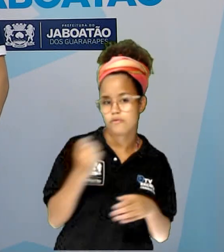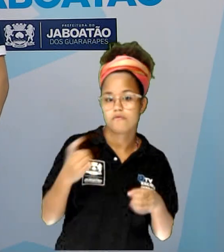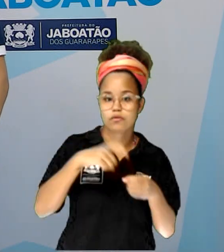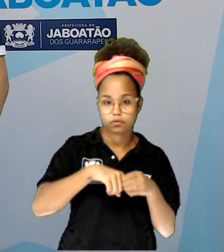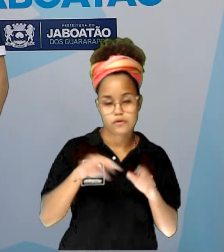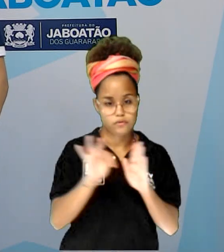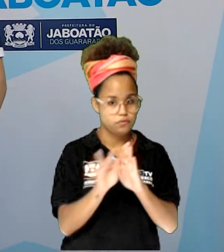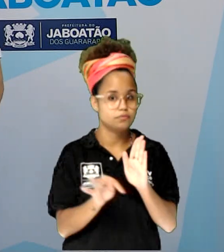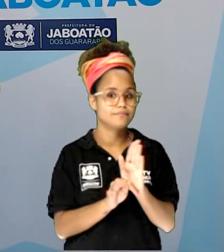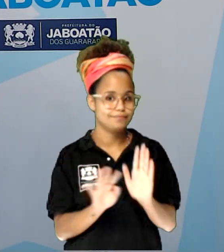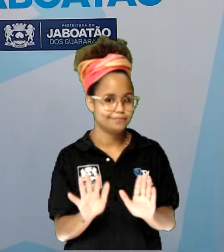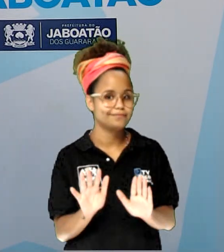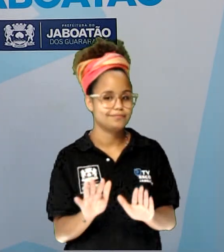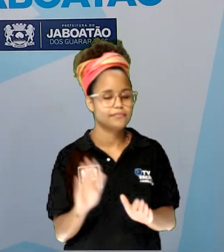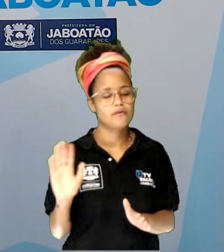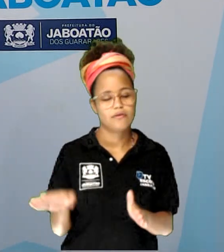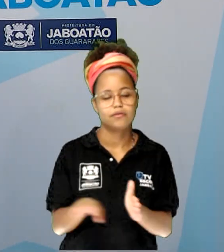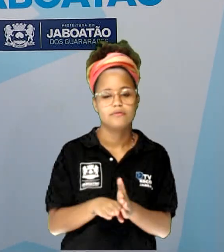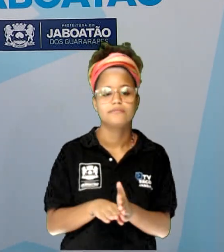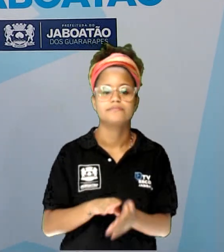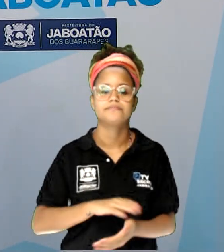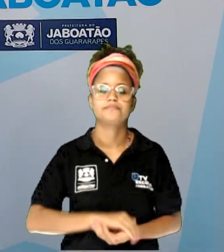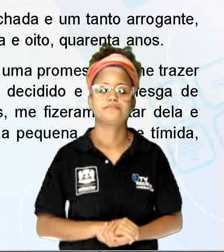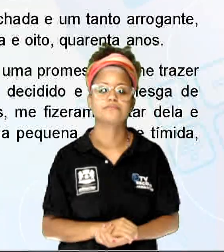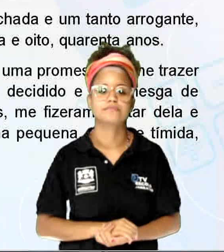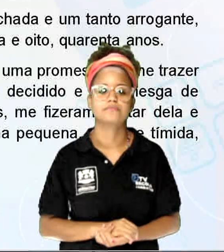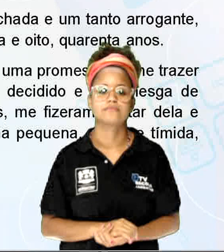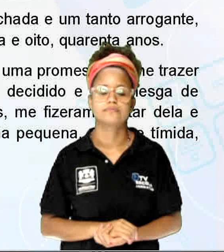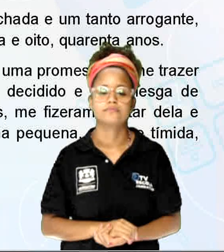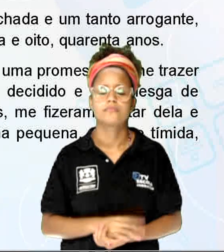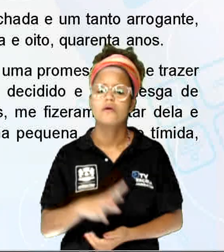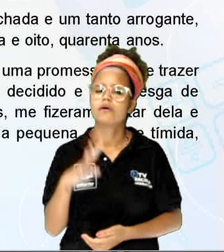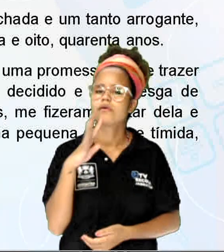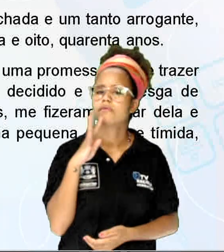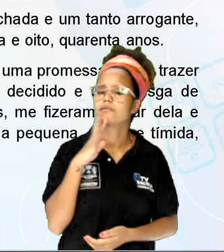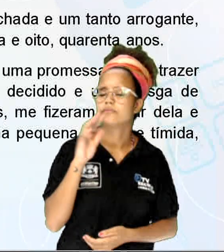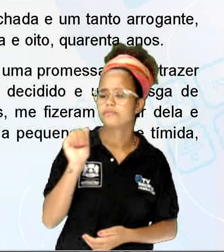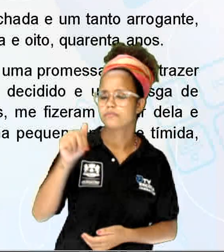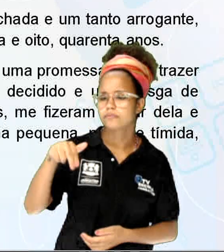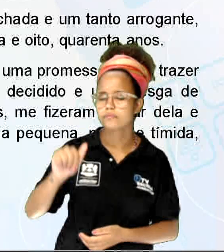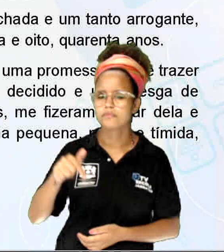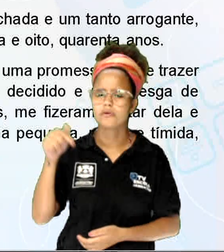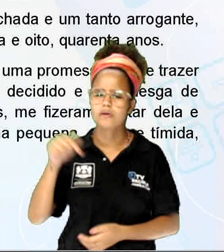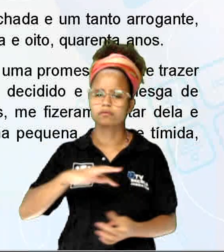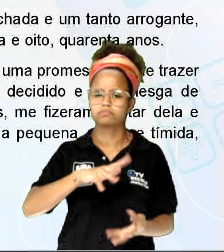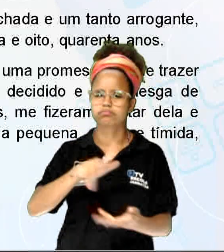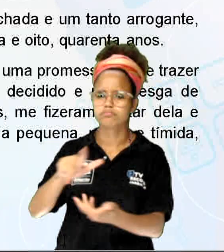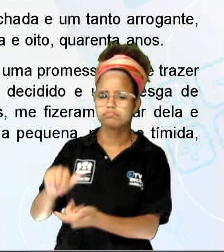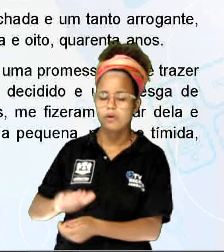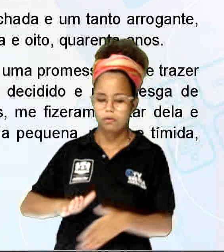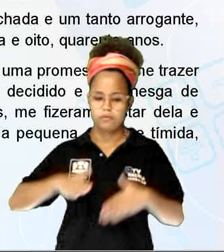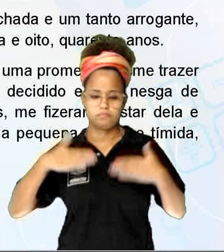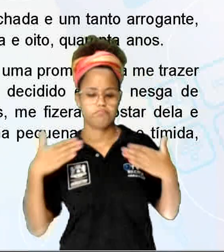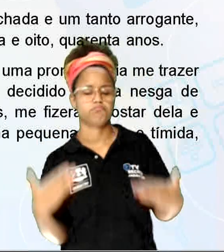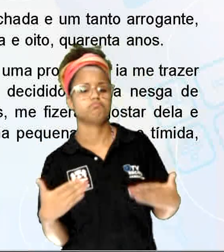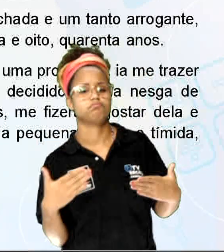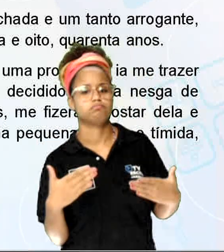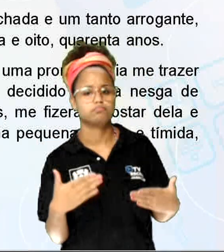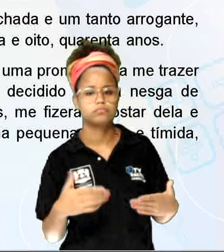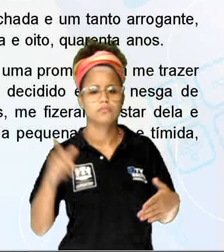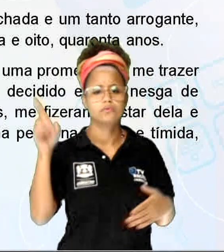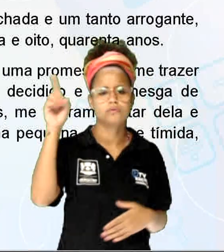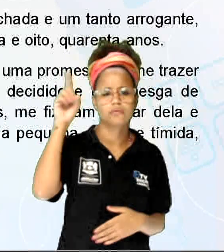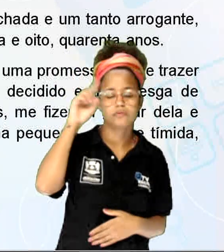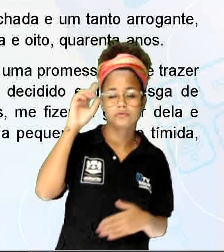o texto. Pronto, chegamos a ele. Olha só. Conheci Ana Dragão neste mundo de surpresas terríficas, no dia